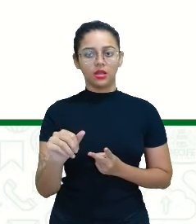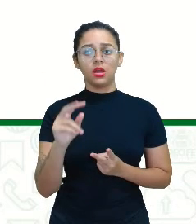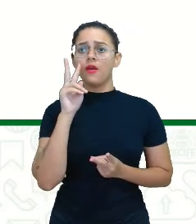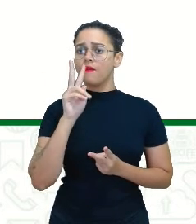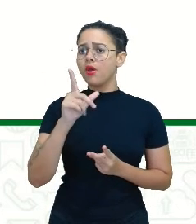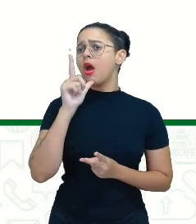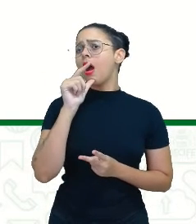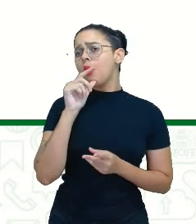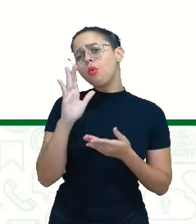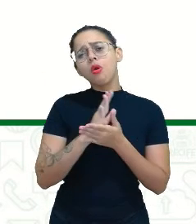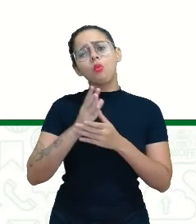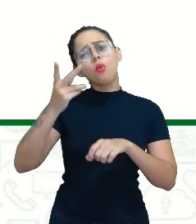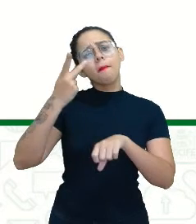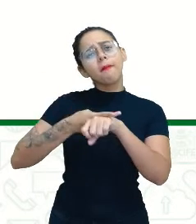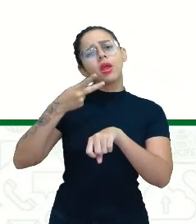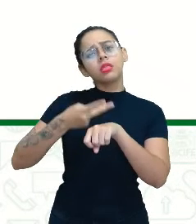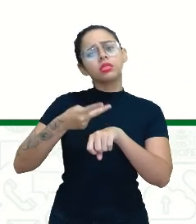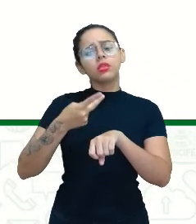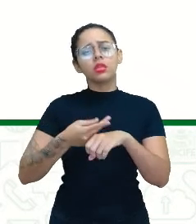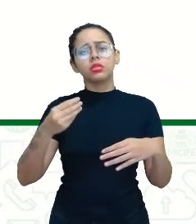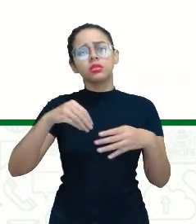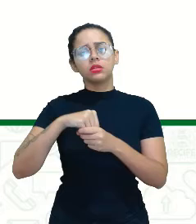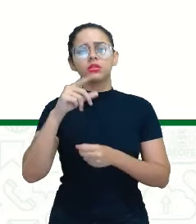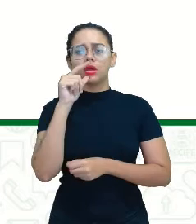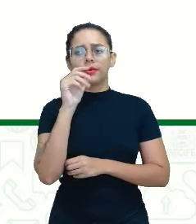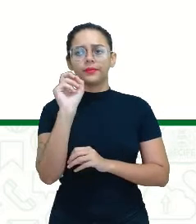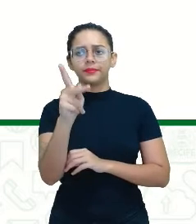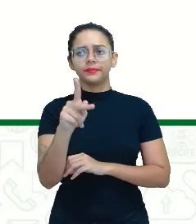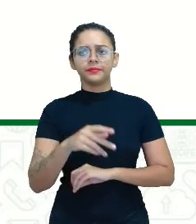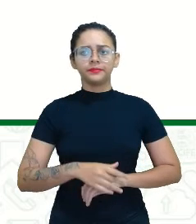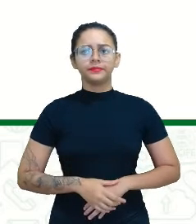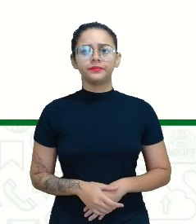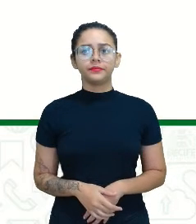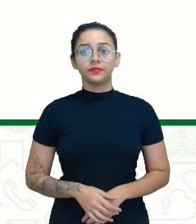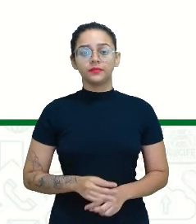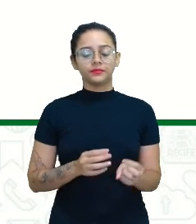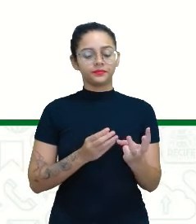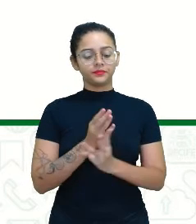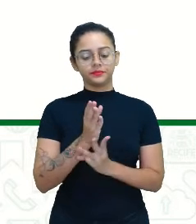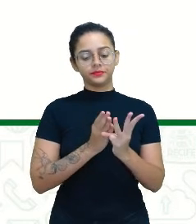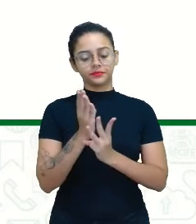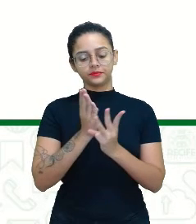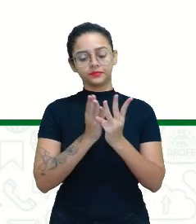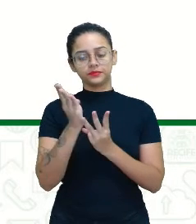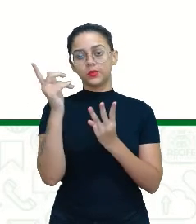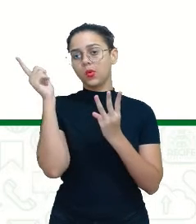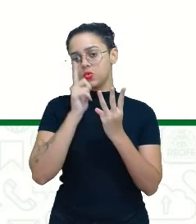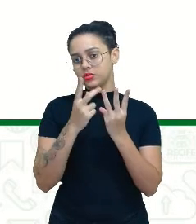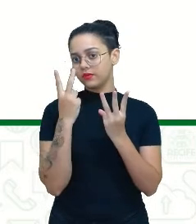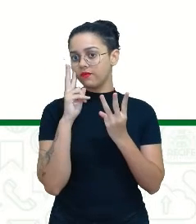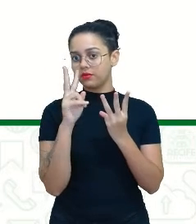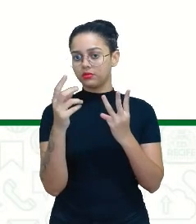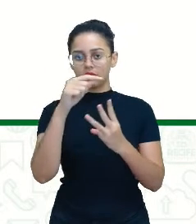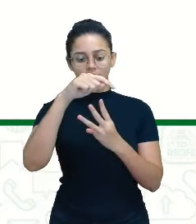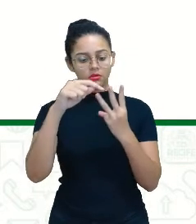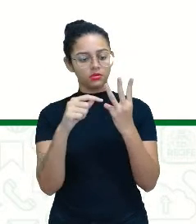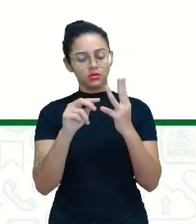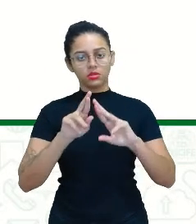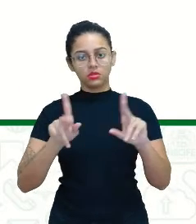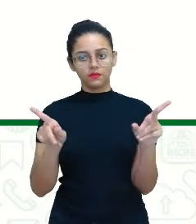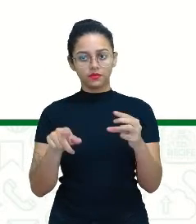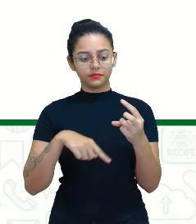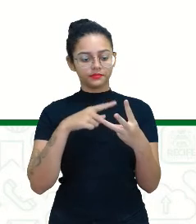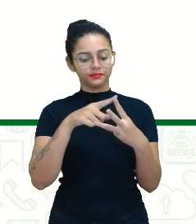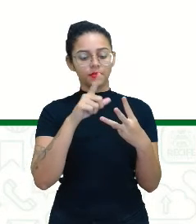e umas Pedrinhas dentro dessa água não tá pois é a trifásica a gente já consegue ver três coisas diferentes